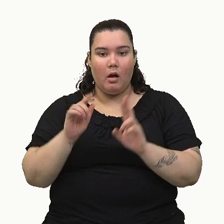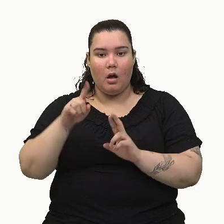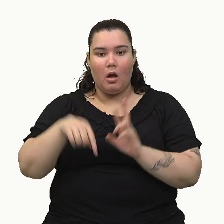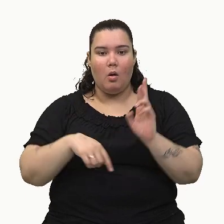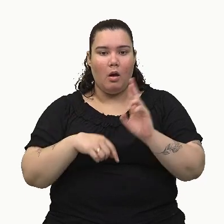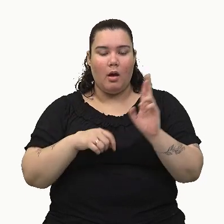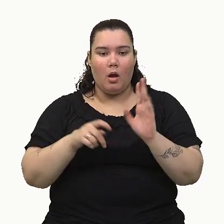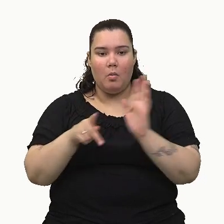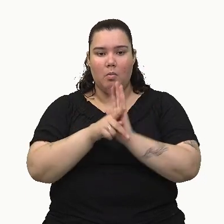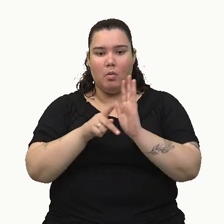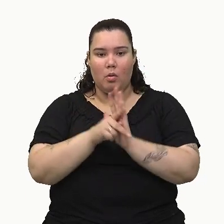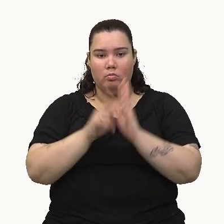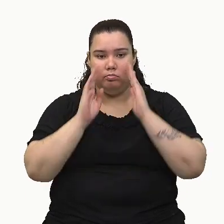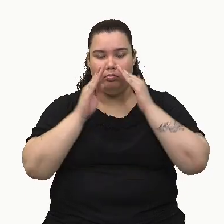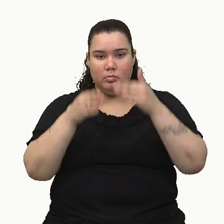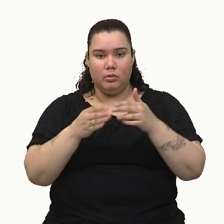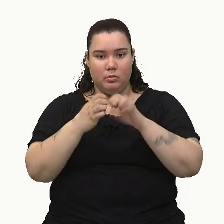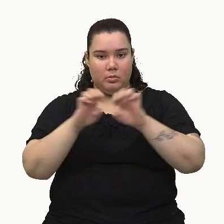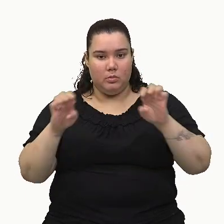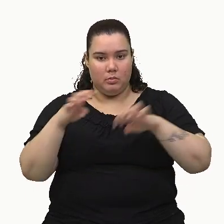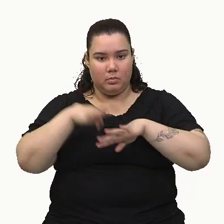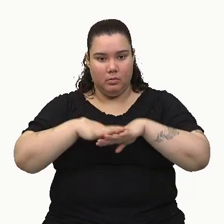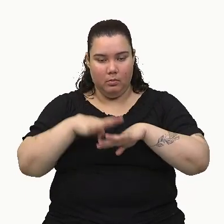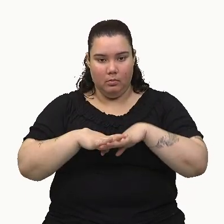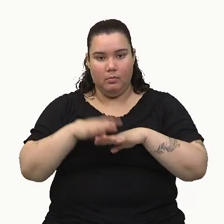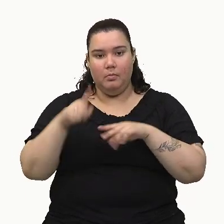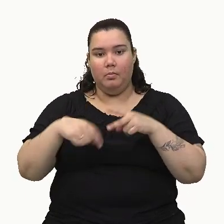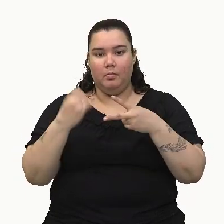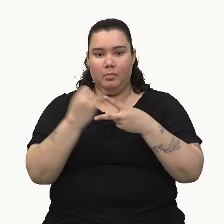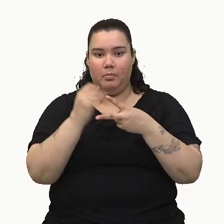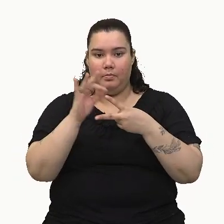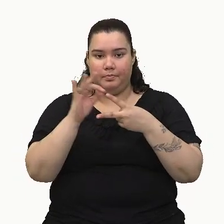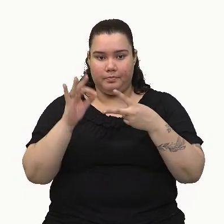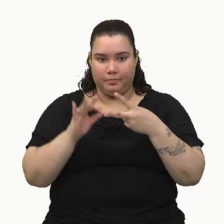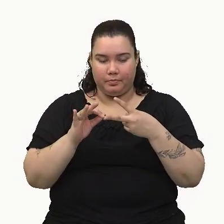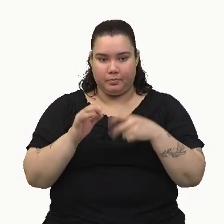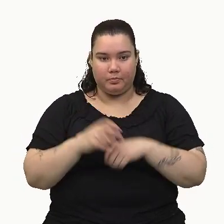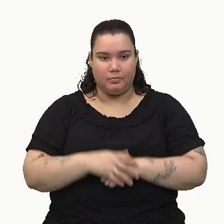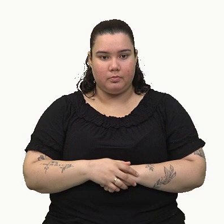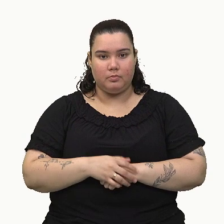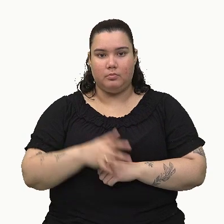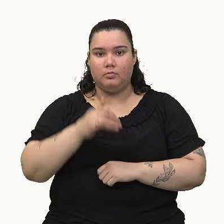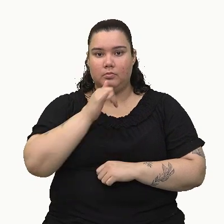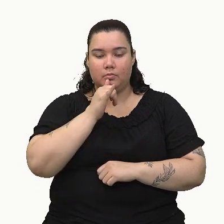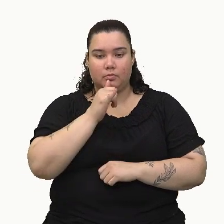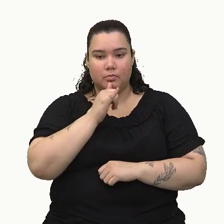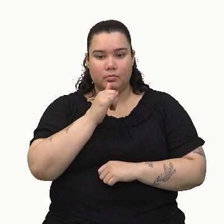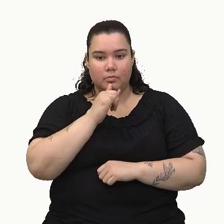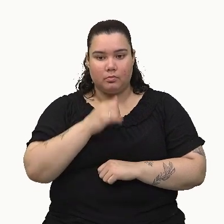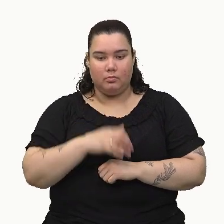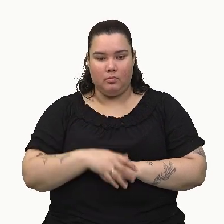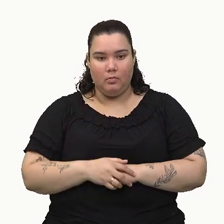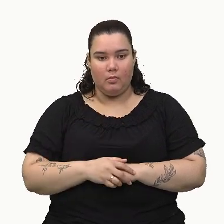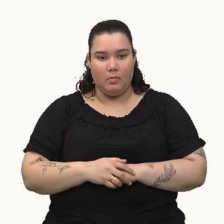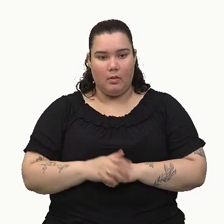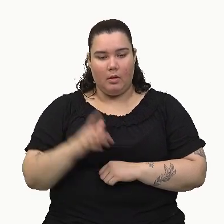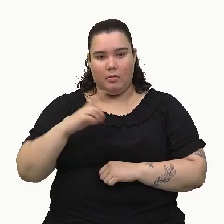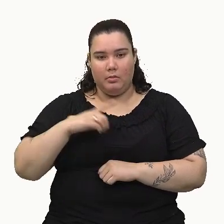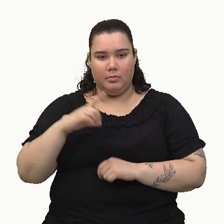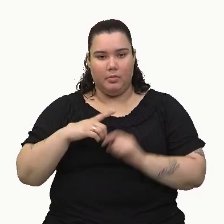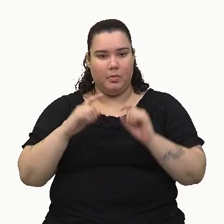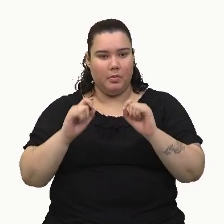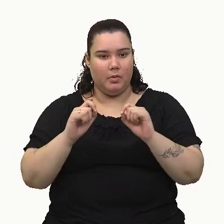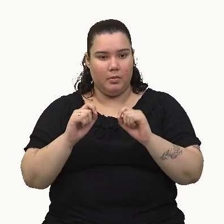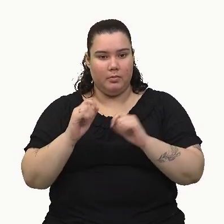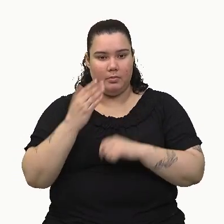polinomiais, são denominadas funções polinomiais. Por exemplo, então, vamos supor que eu tenha a seguinte